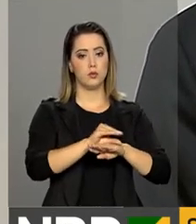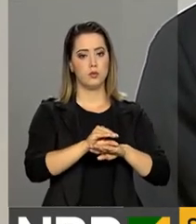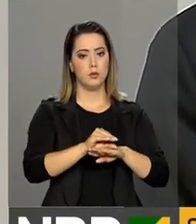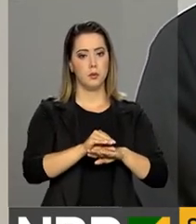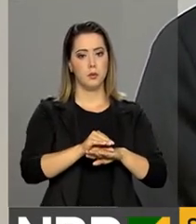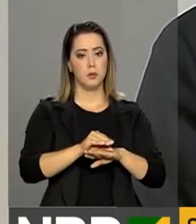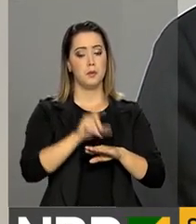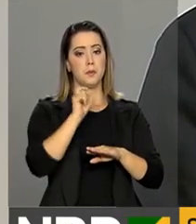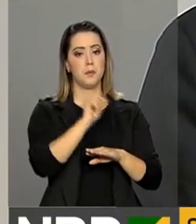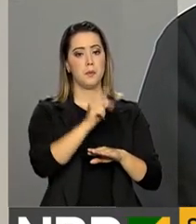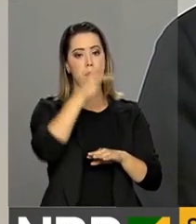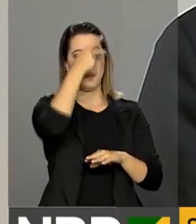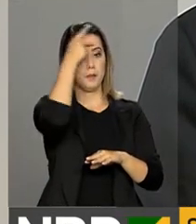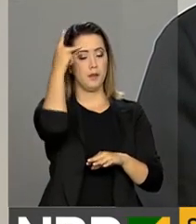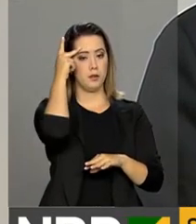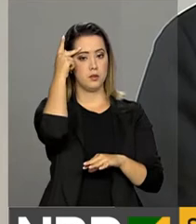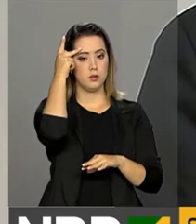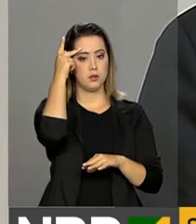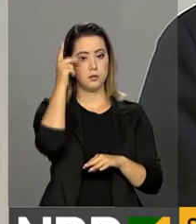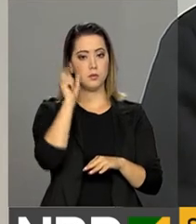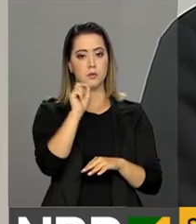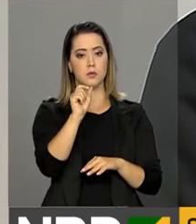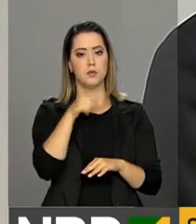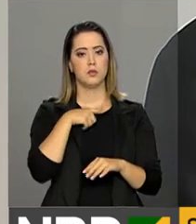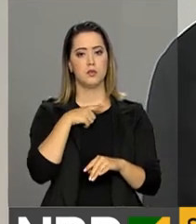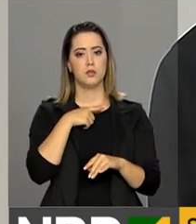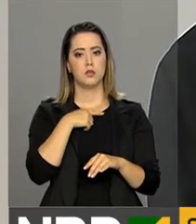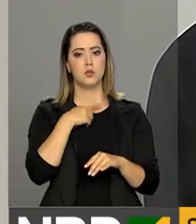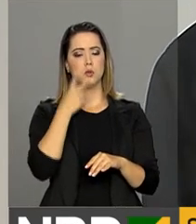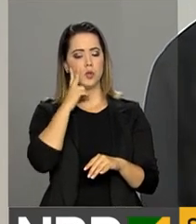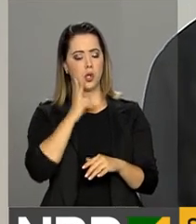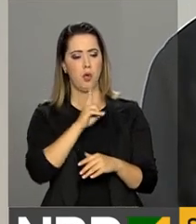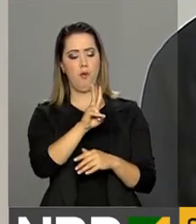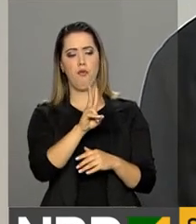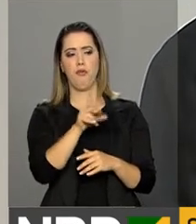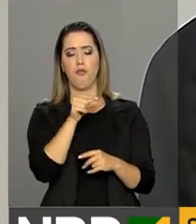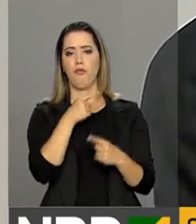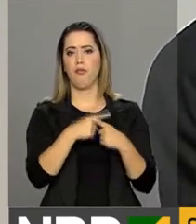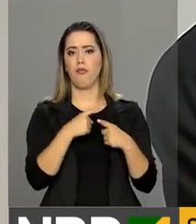aqueles que não são mérito